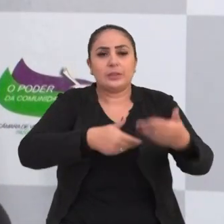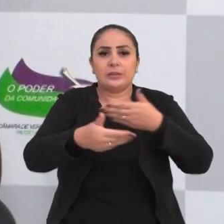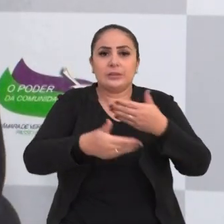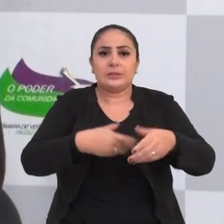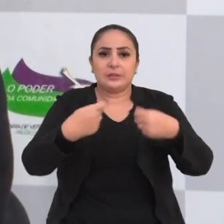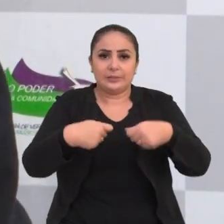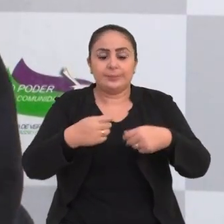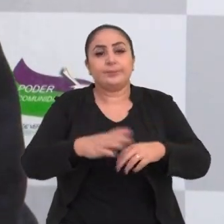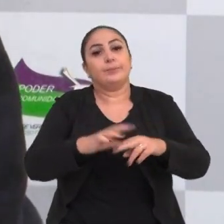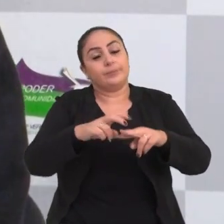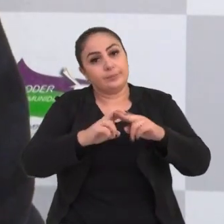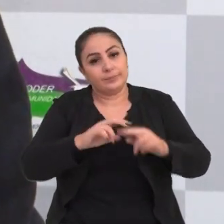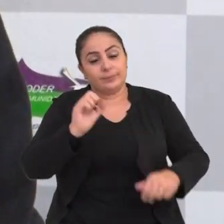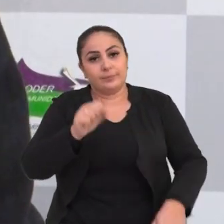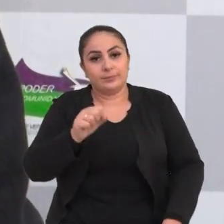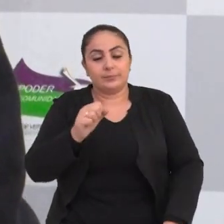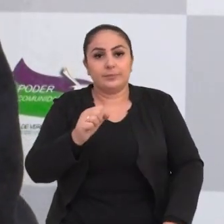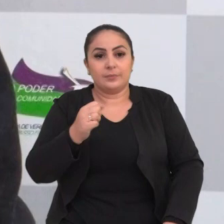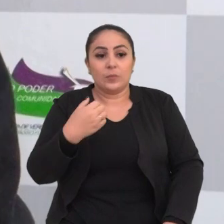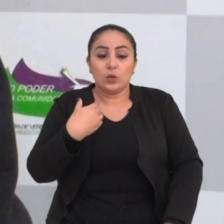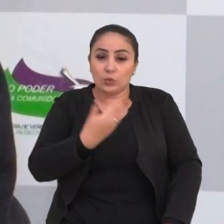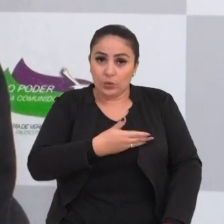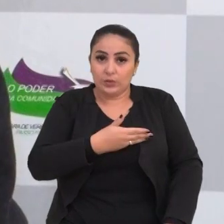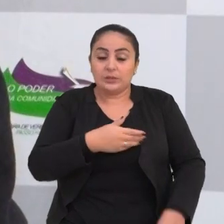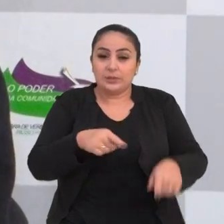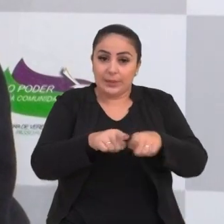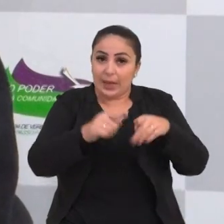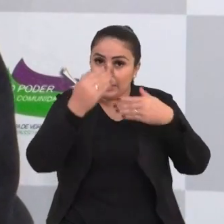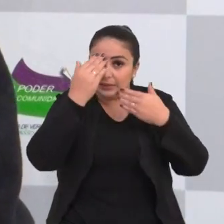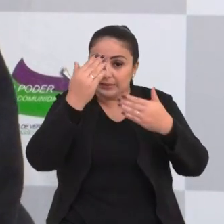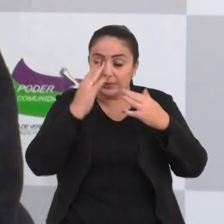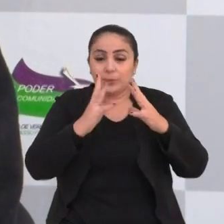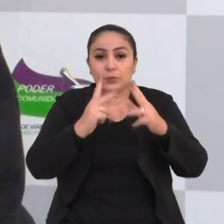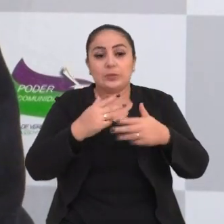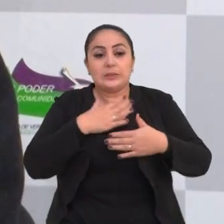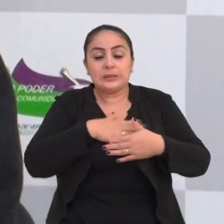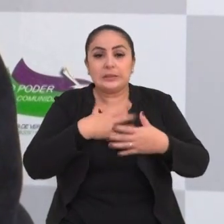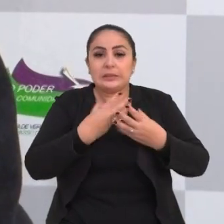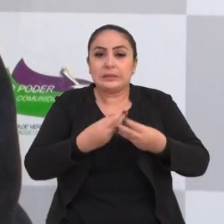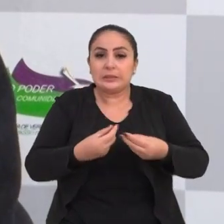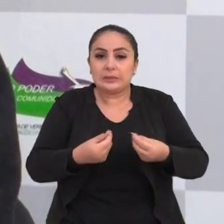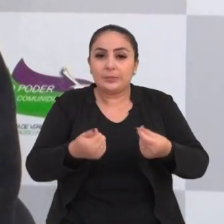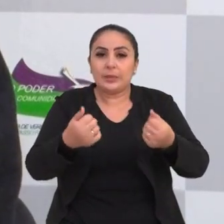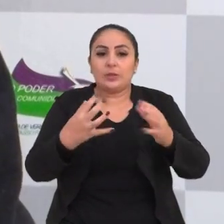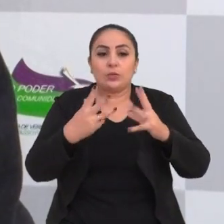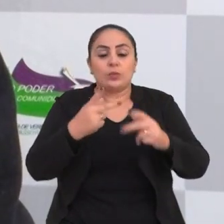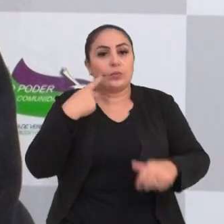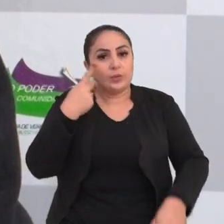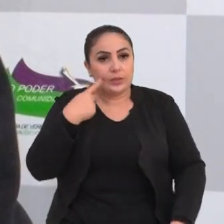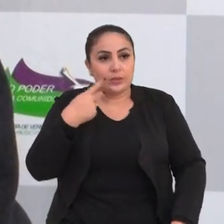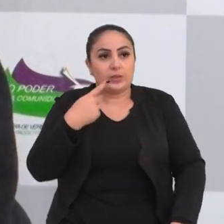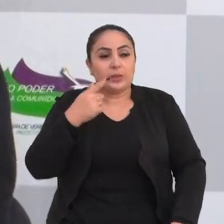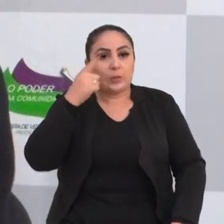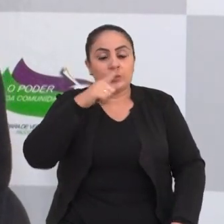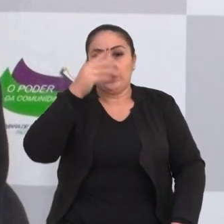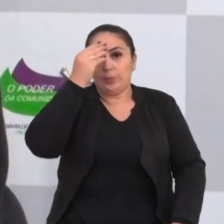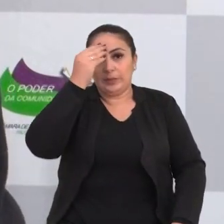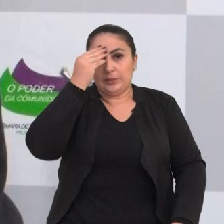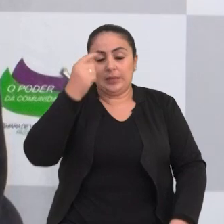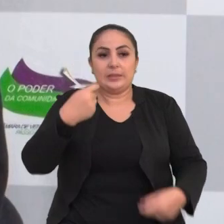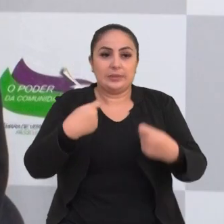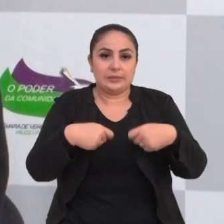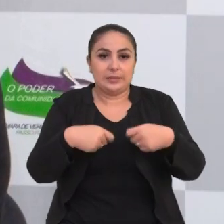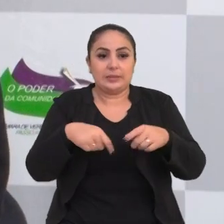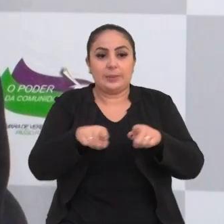suprindo essas necessidades. Por isso, então, e nós agradecemos até a sensibilidade dos vereadores que entenderam